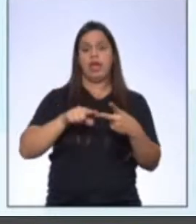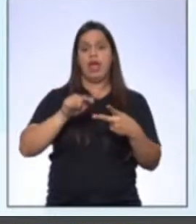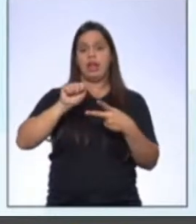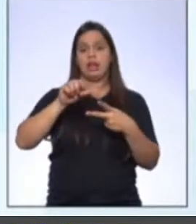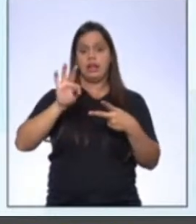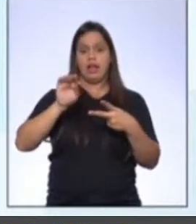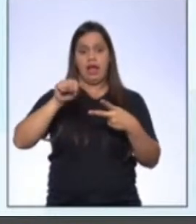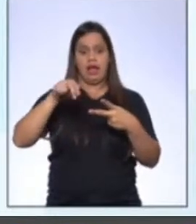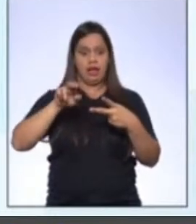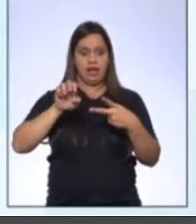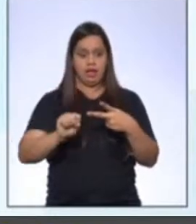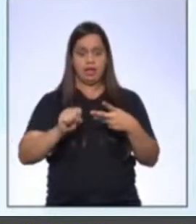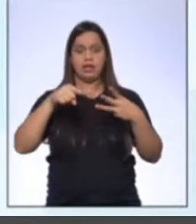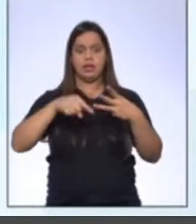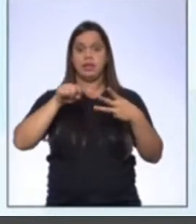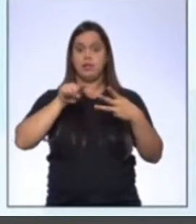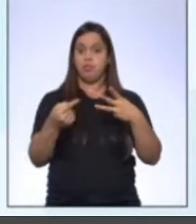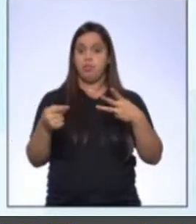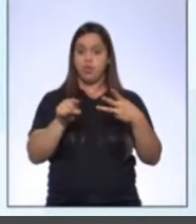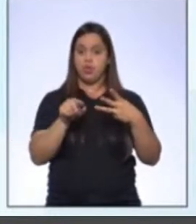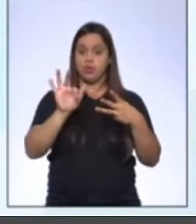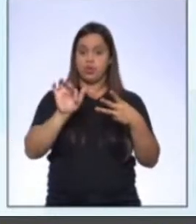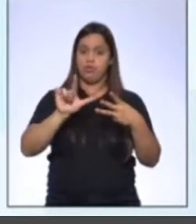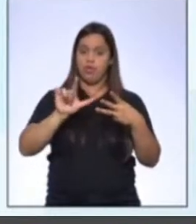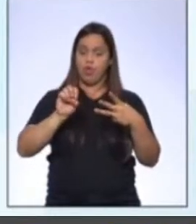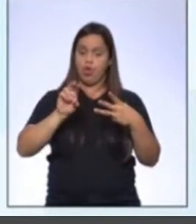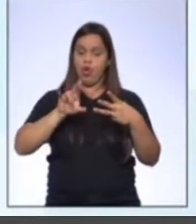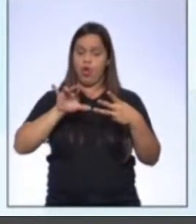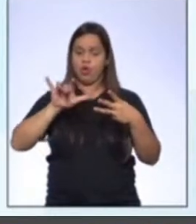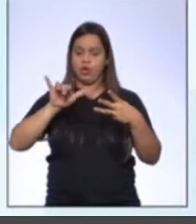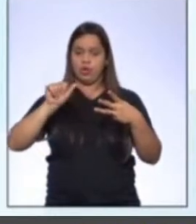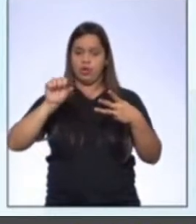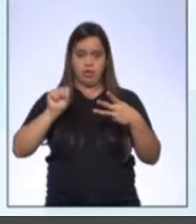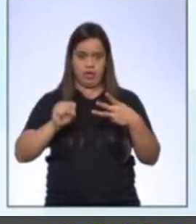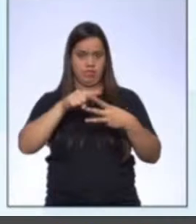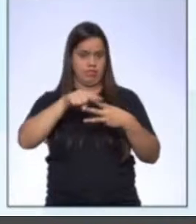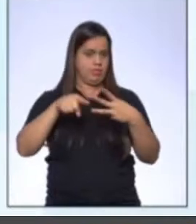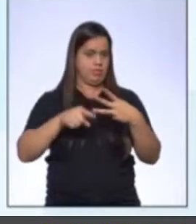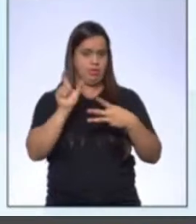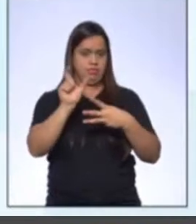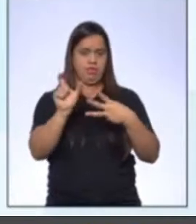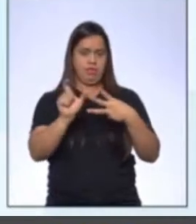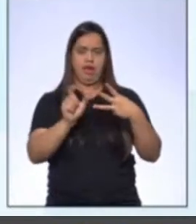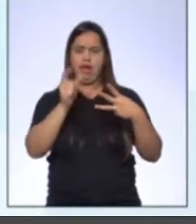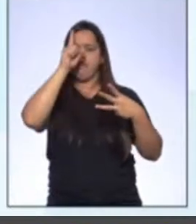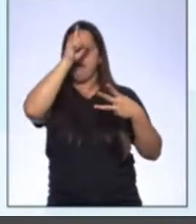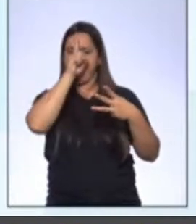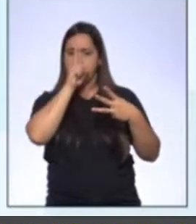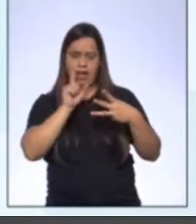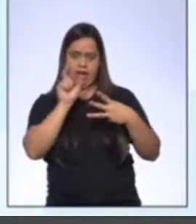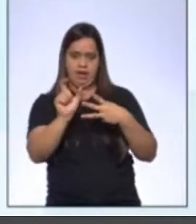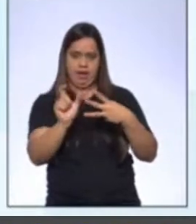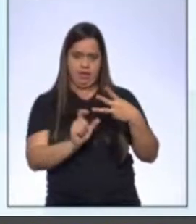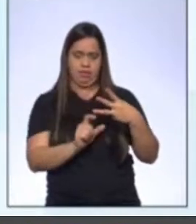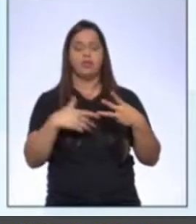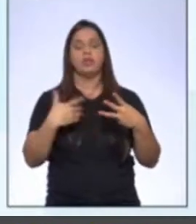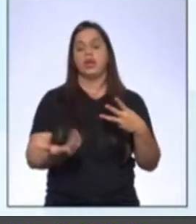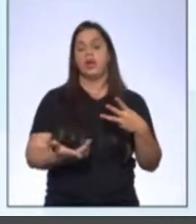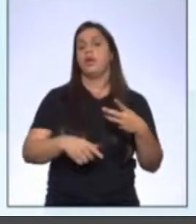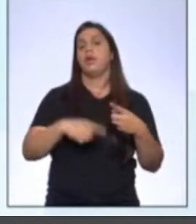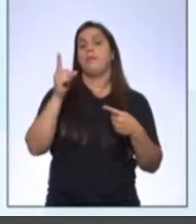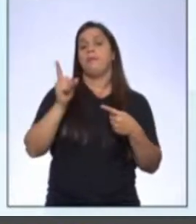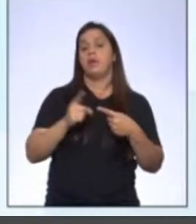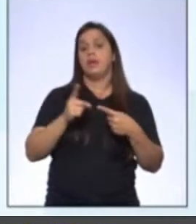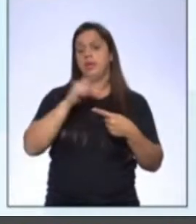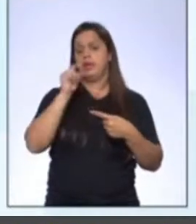estava pedindo no comando do item e a gente vai olhar agora qual é a correta. Primeiro,